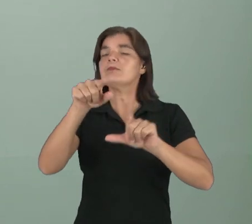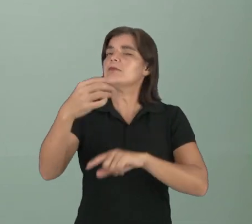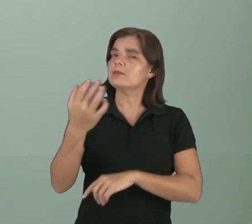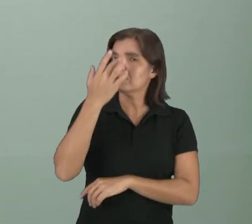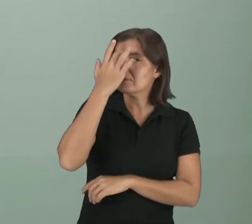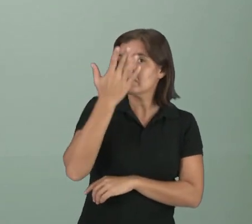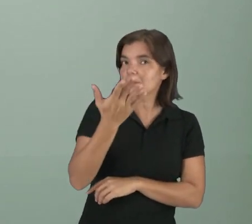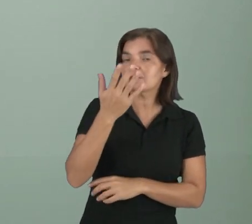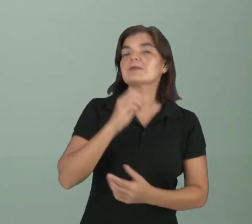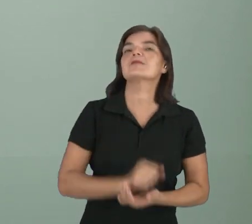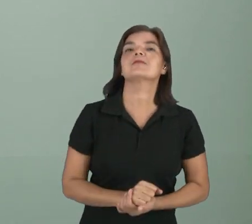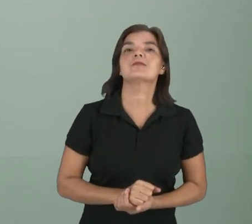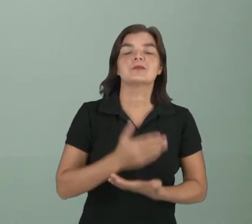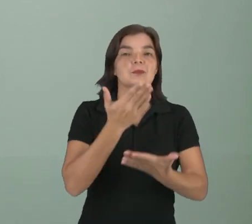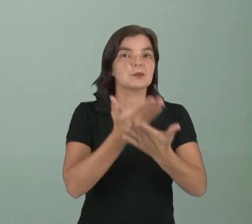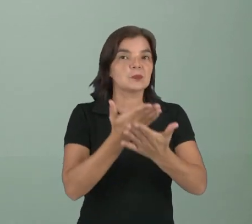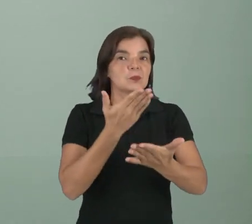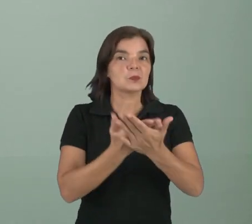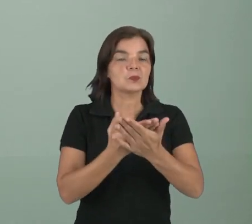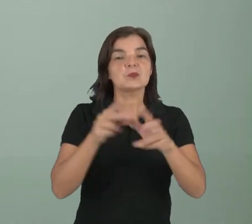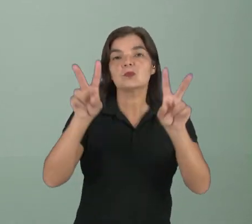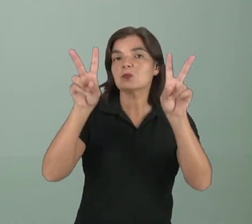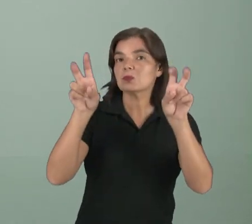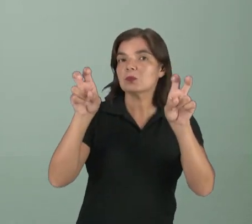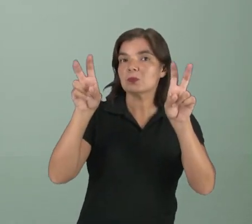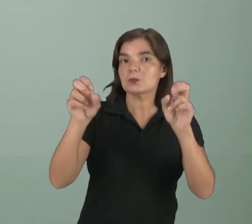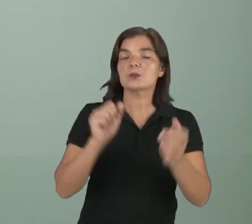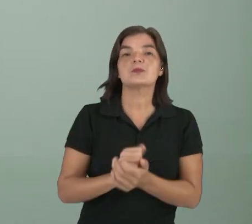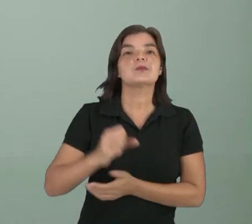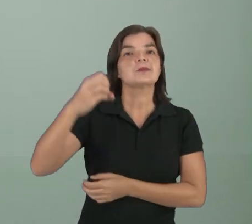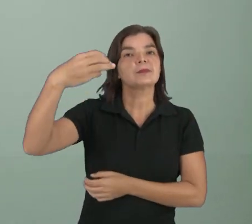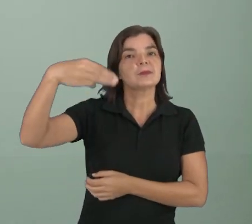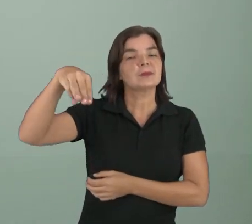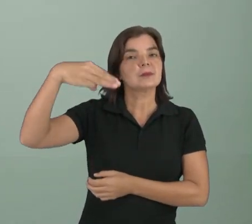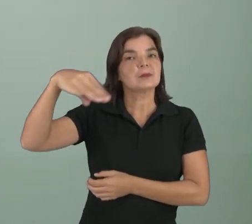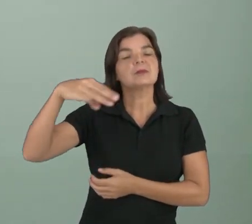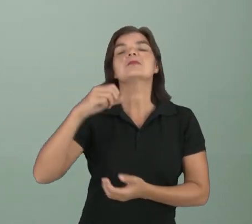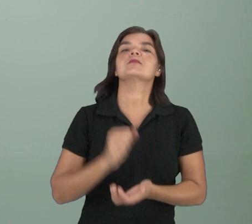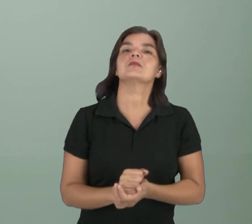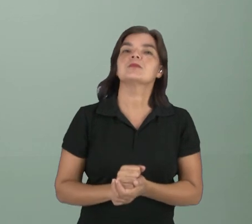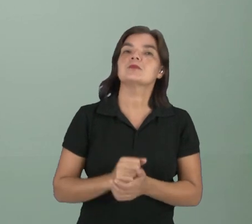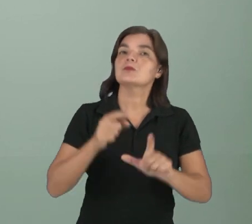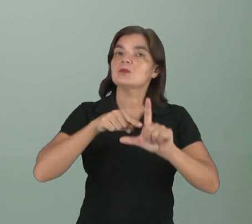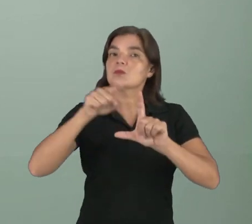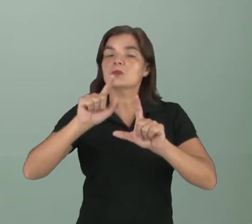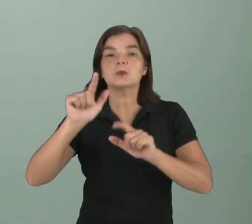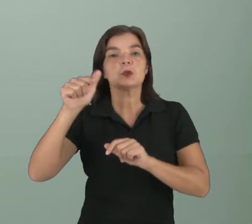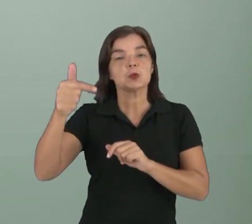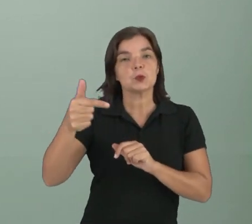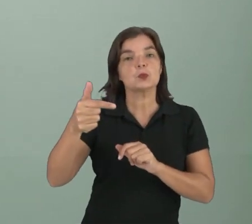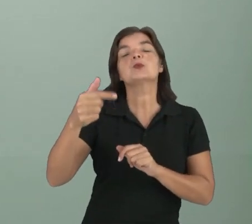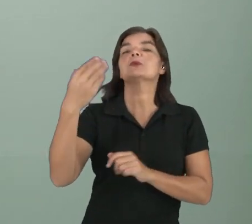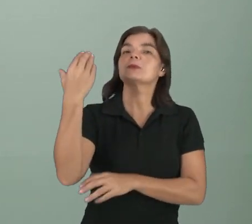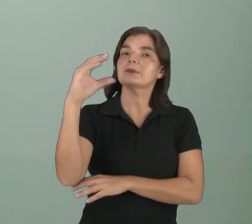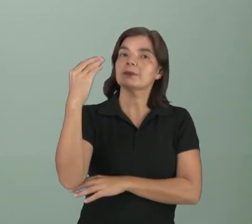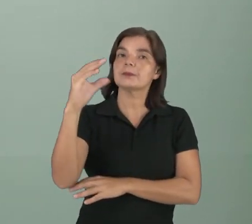é fácil ser trabalhada essa situação na matemática, na estatística ou em outra